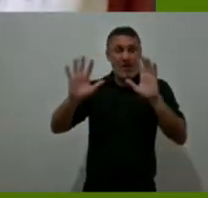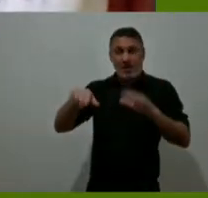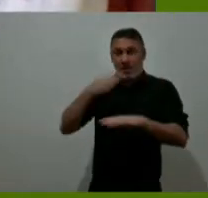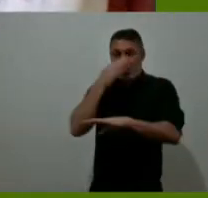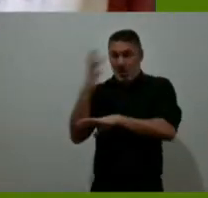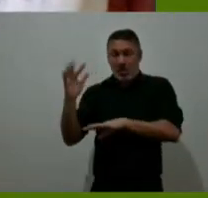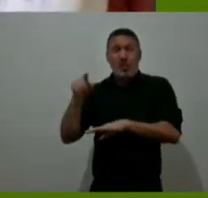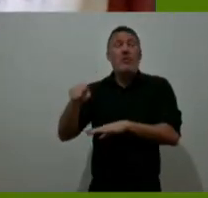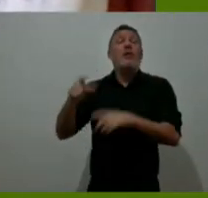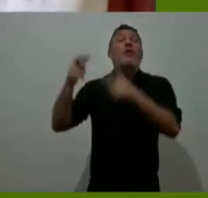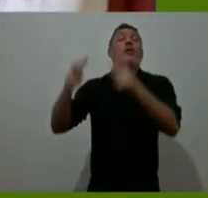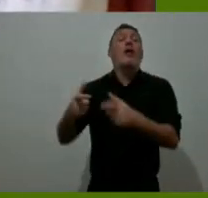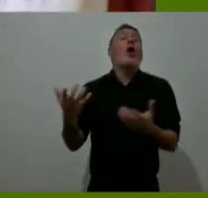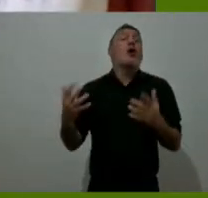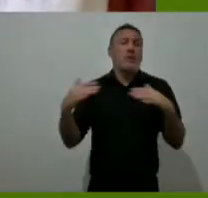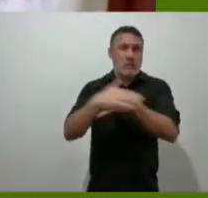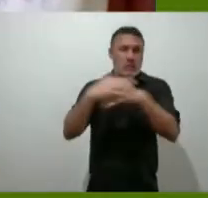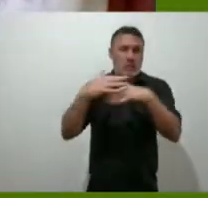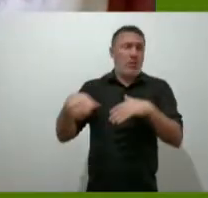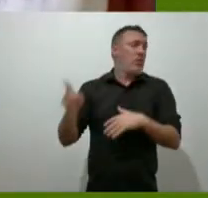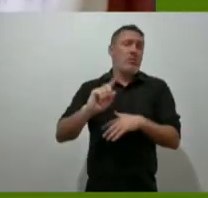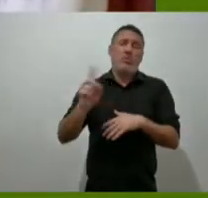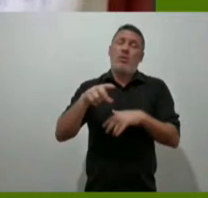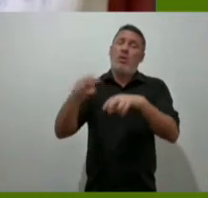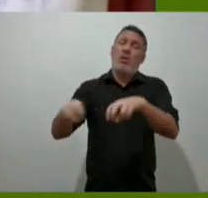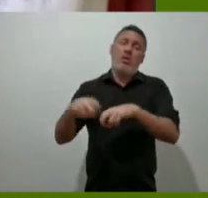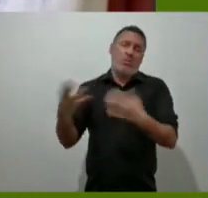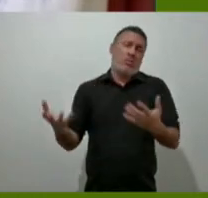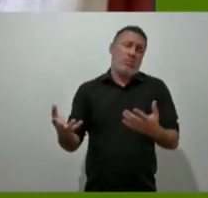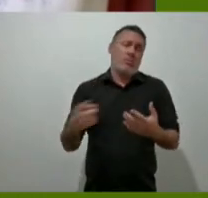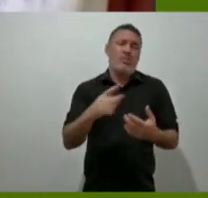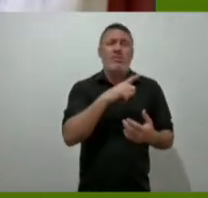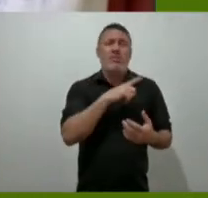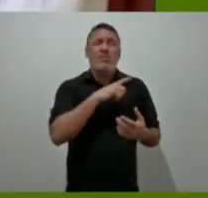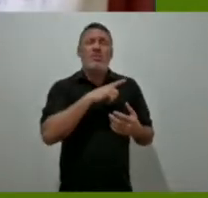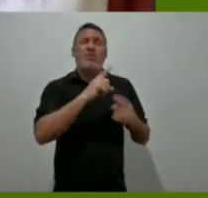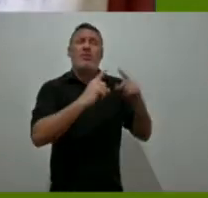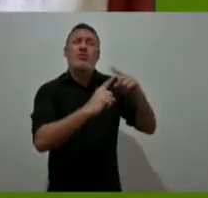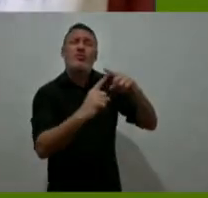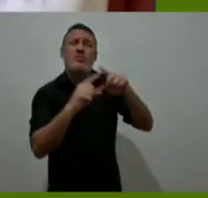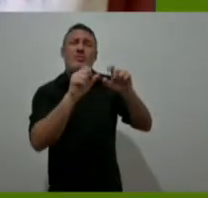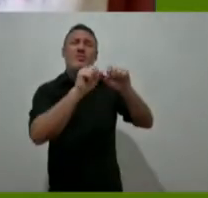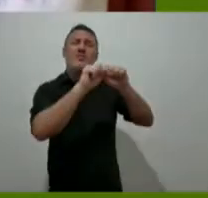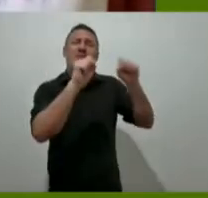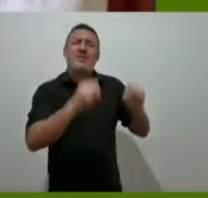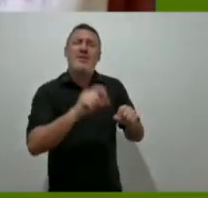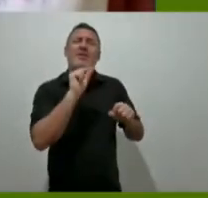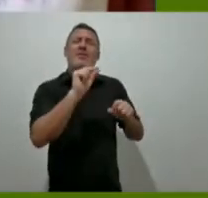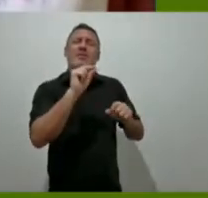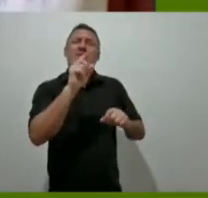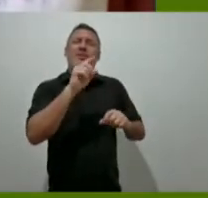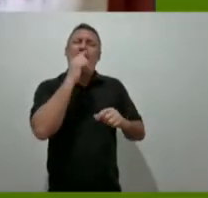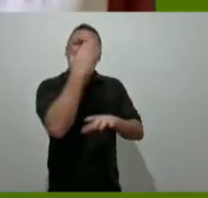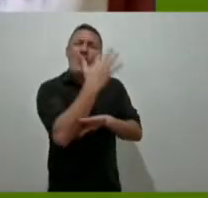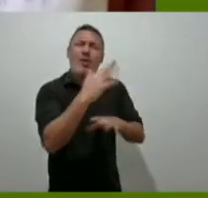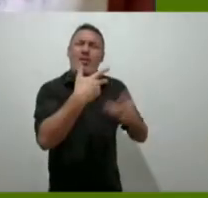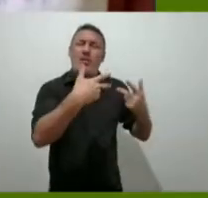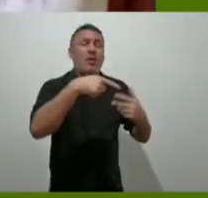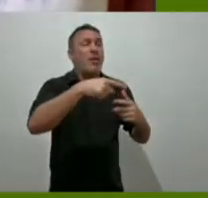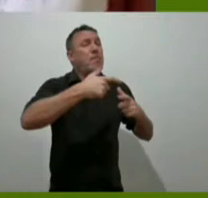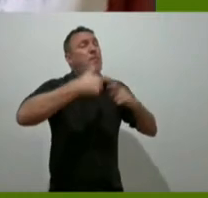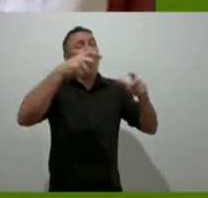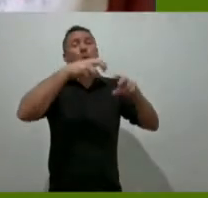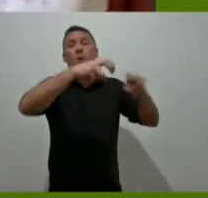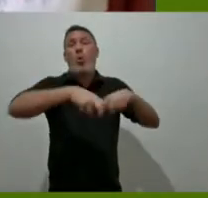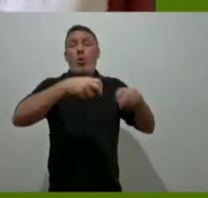Os ecossistemas, a grande maioria deles são rurais, e nós nunca integramos o setor